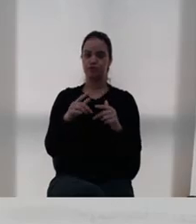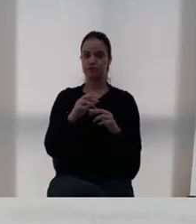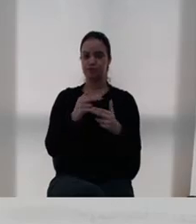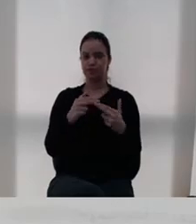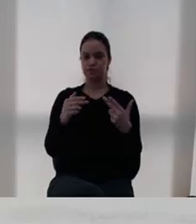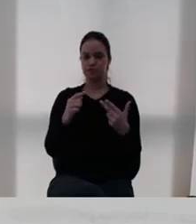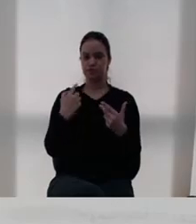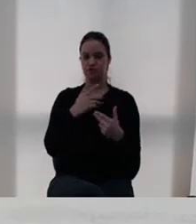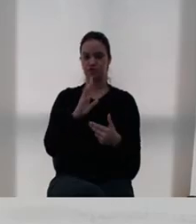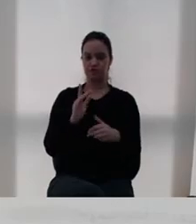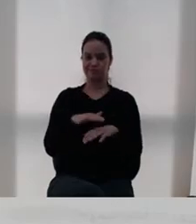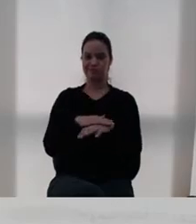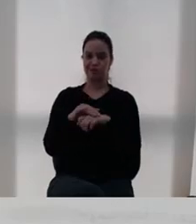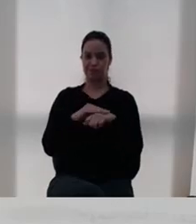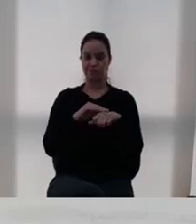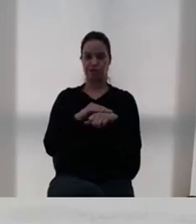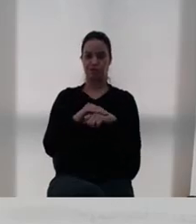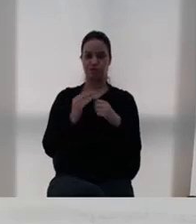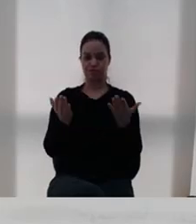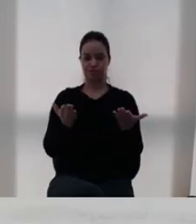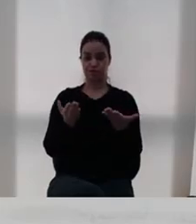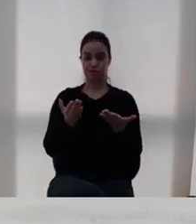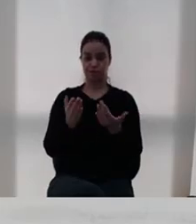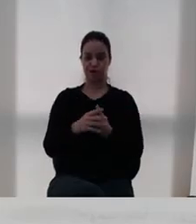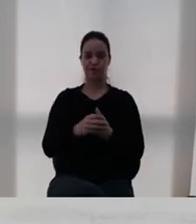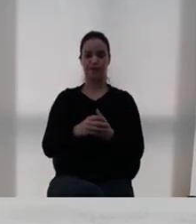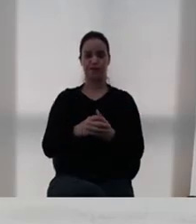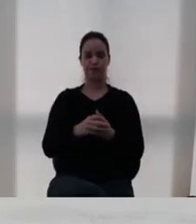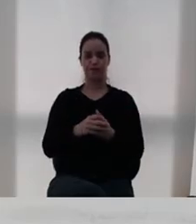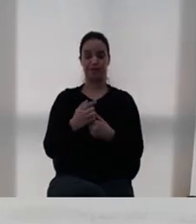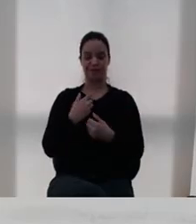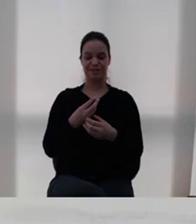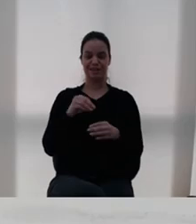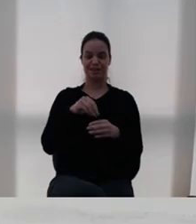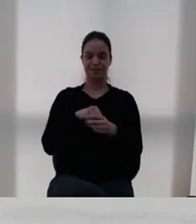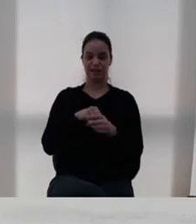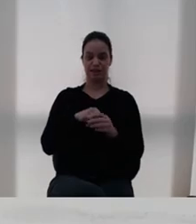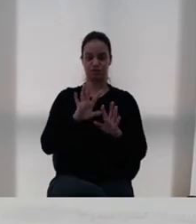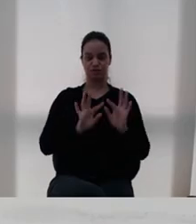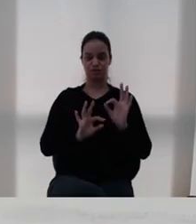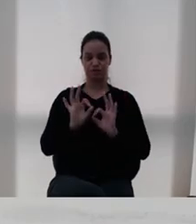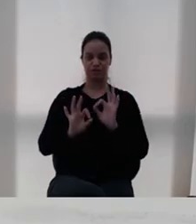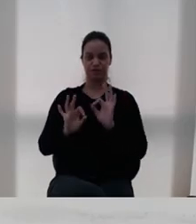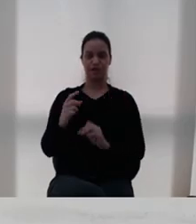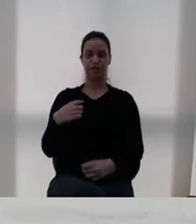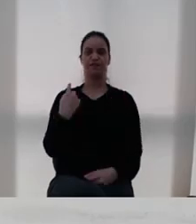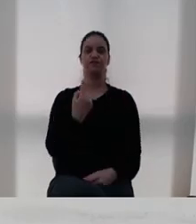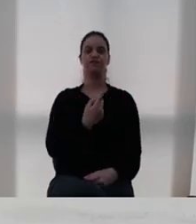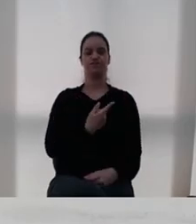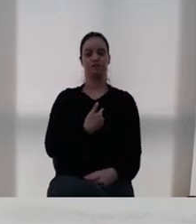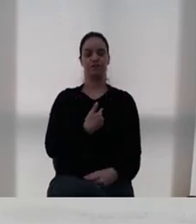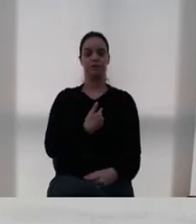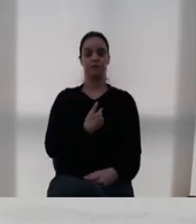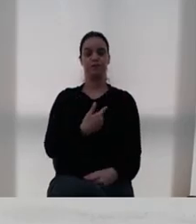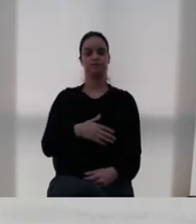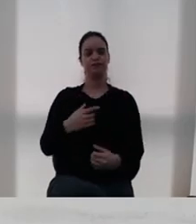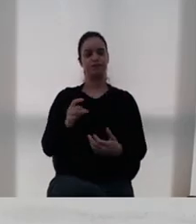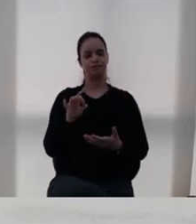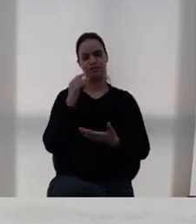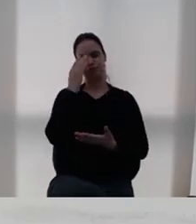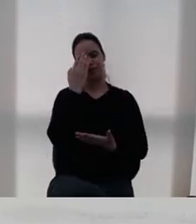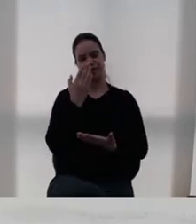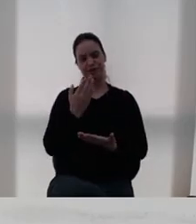Geral, que há a necessidade de estar dentro do nosso planejamento, esse avanço em termos de estruturação do quadro. Então, agradeço